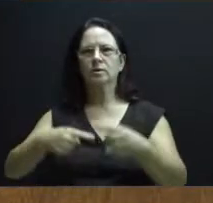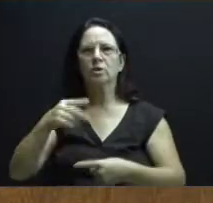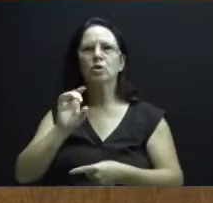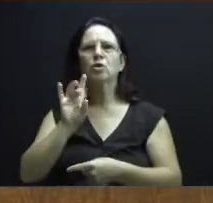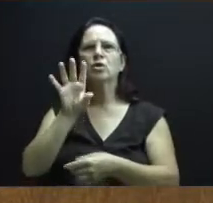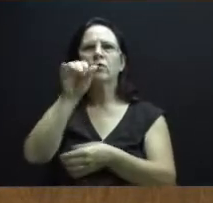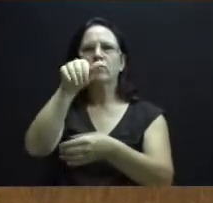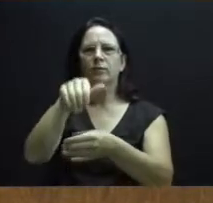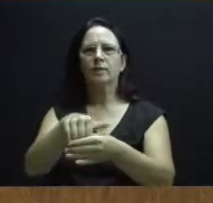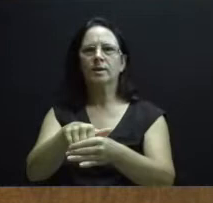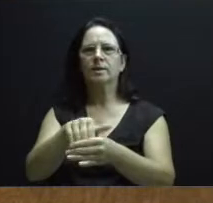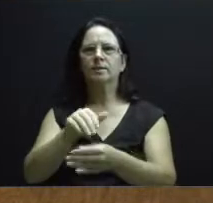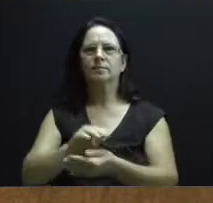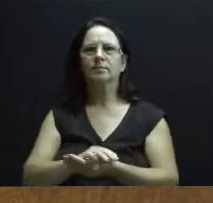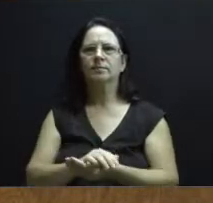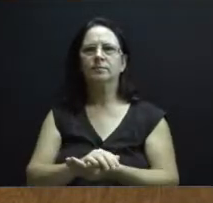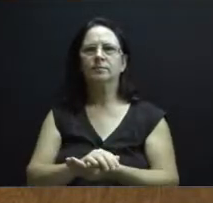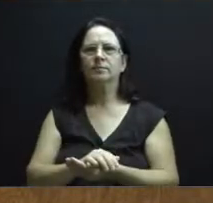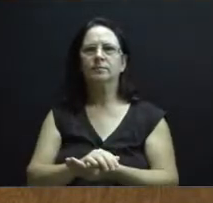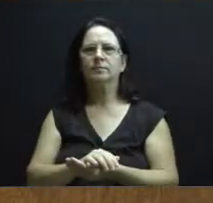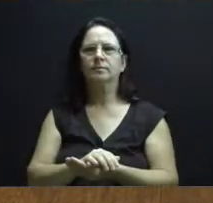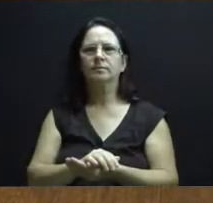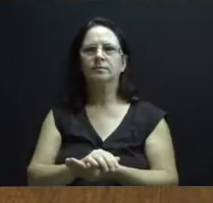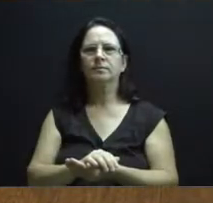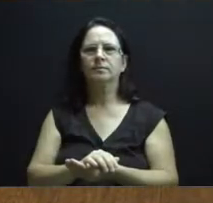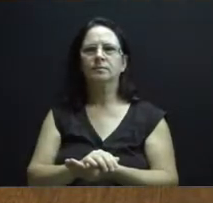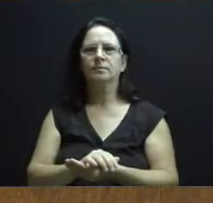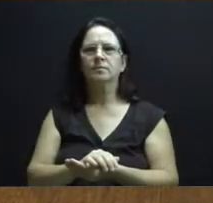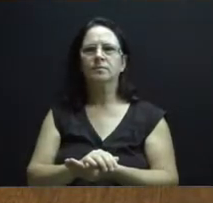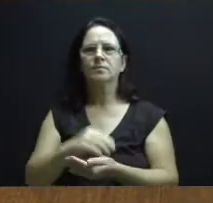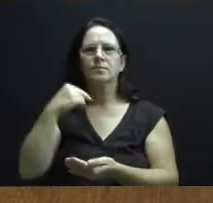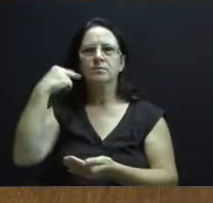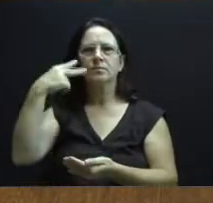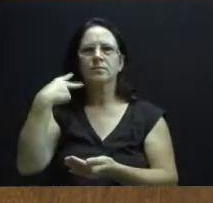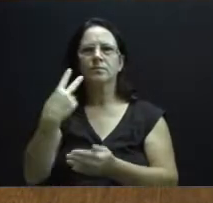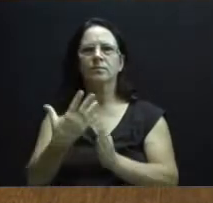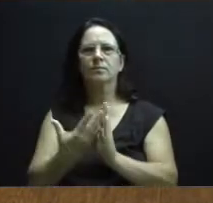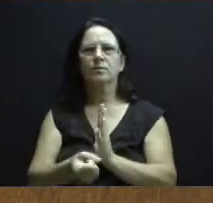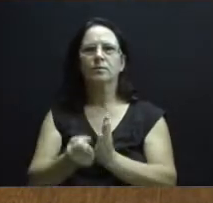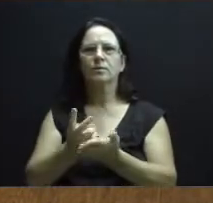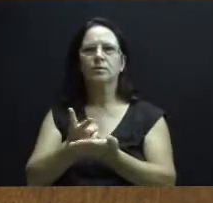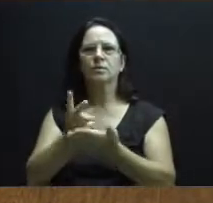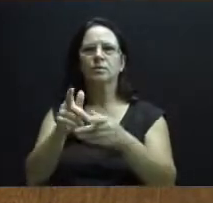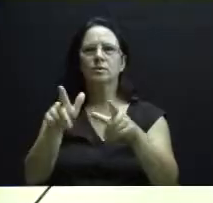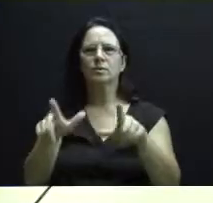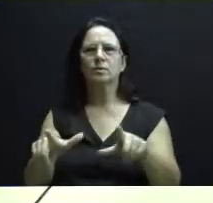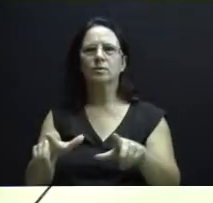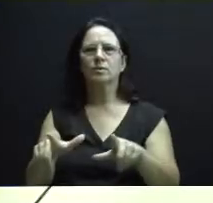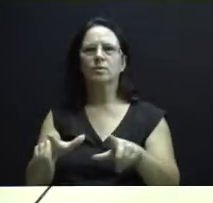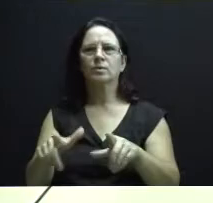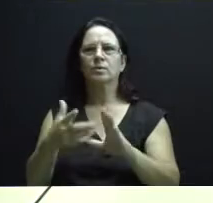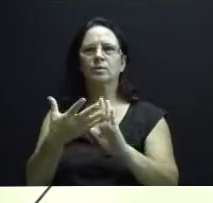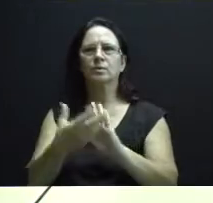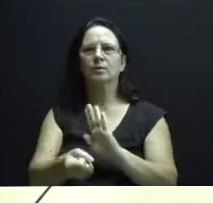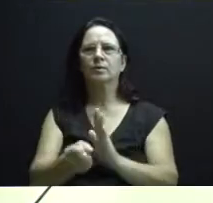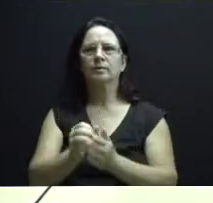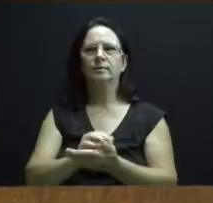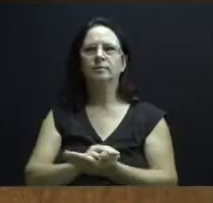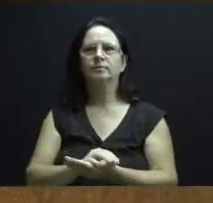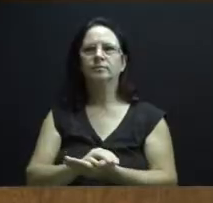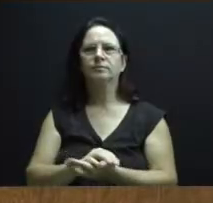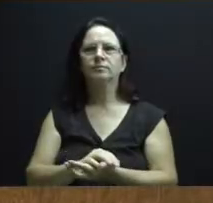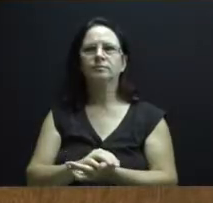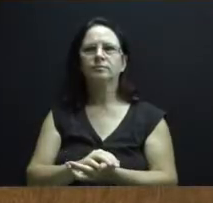votação os vereadores que forem pela aprovação permanece como se encontra aprovada